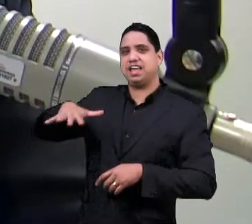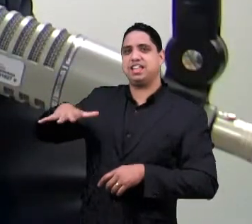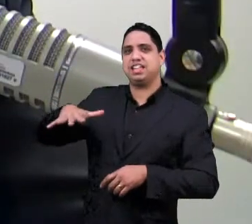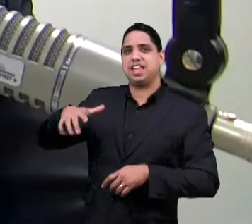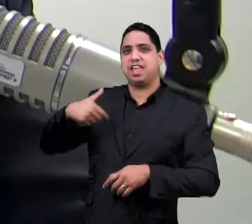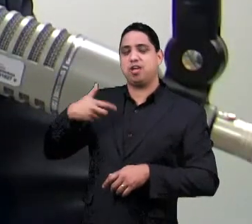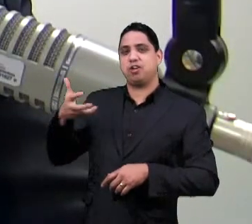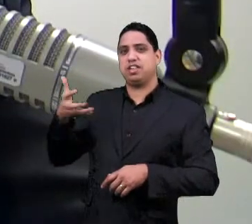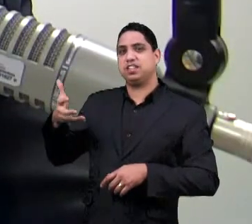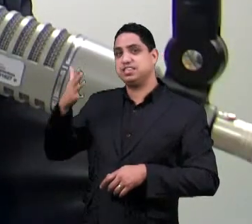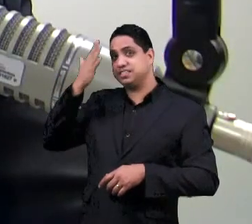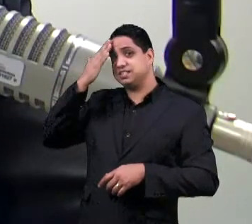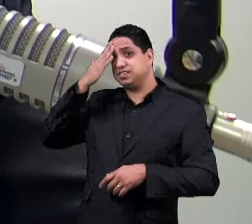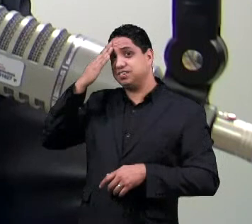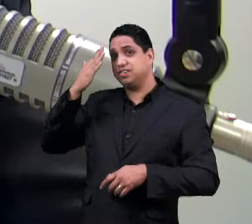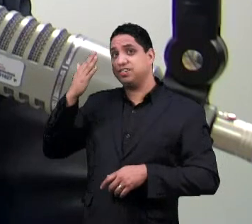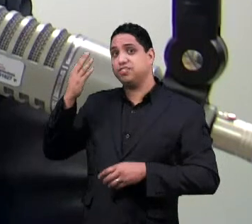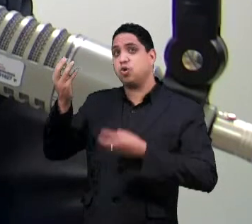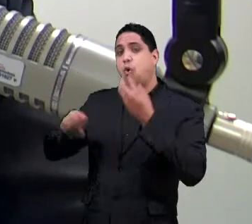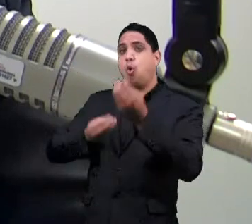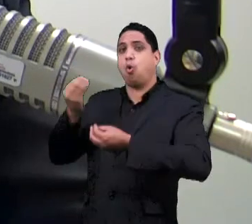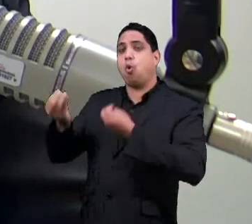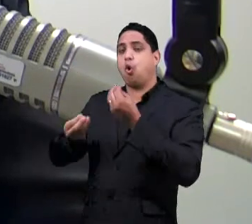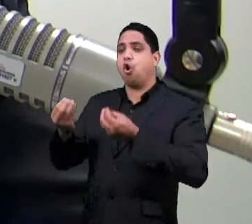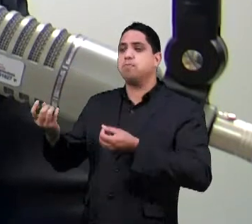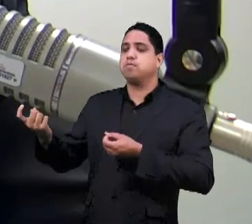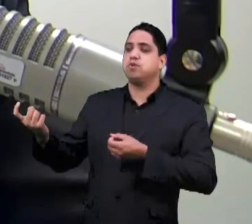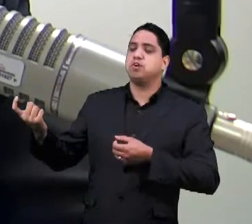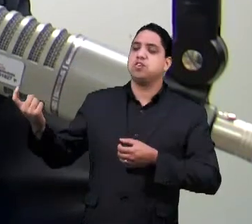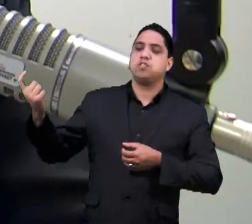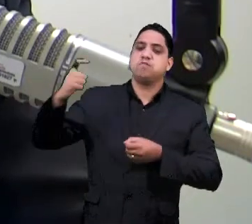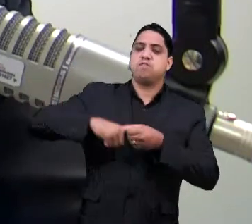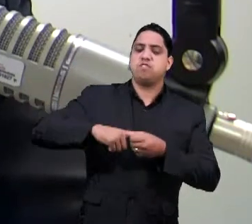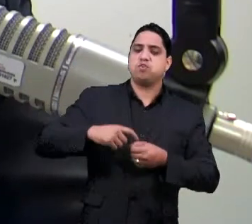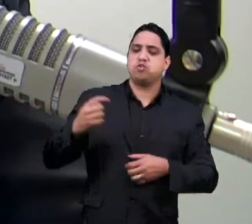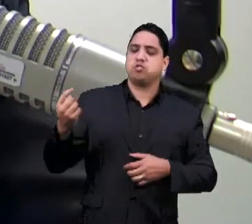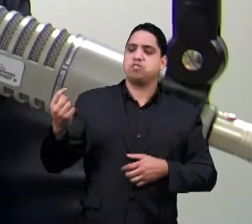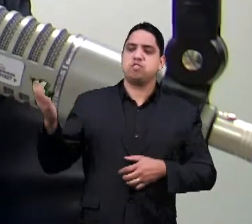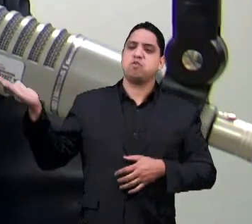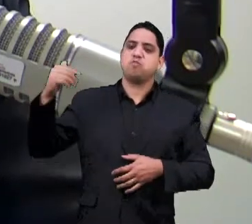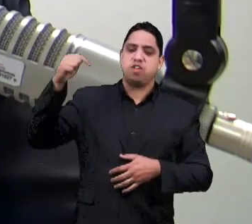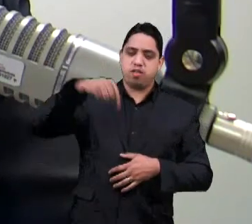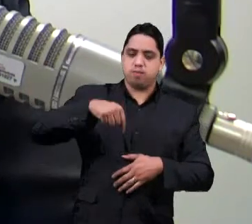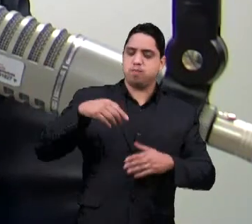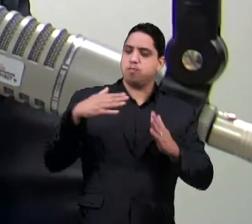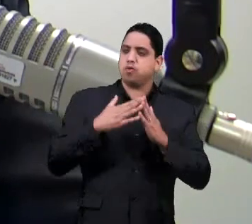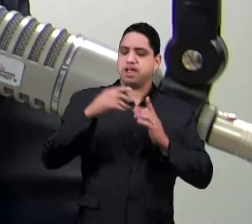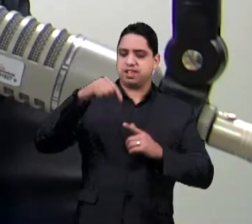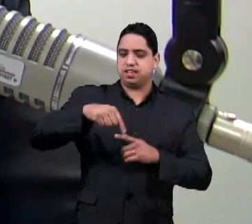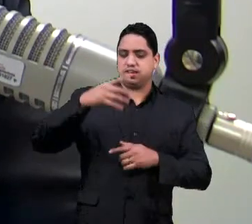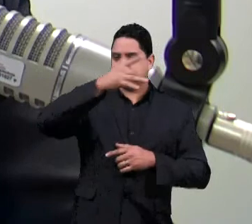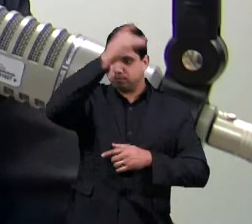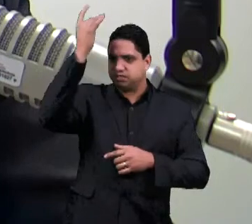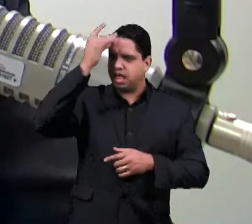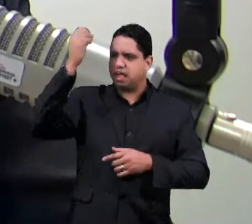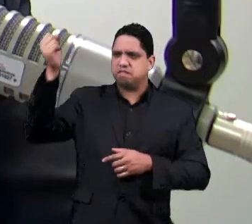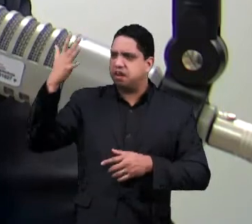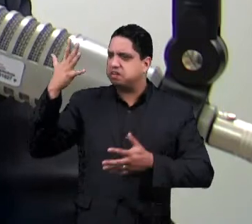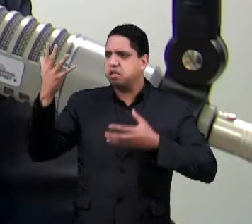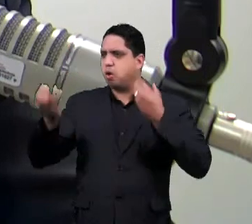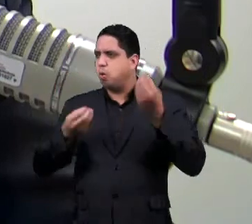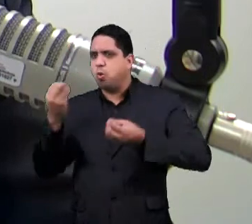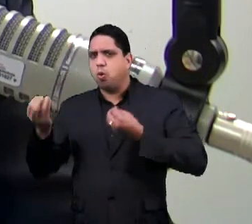Eu queria saber do senhor, assim, como foi a vinda do senhor aqui para o Espírito Santo? Foi alguma